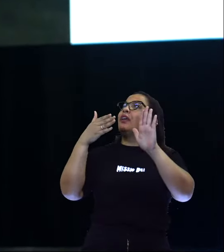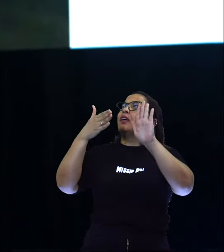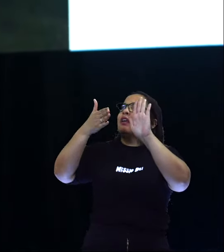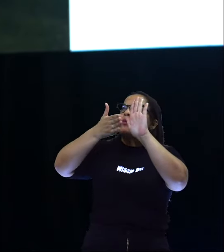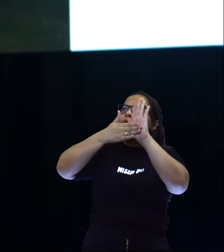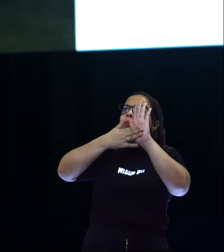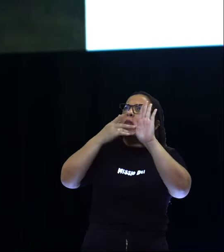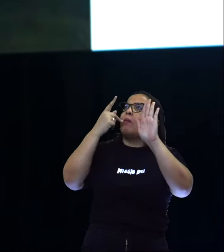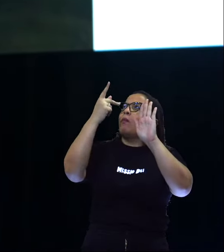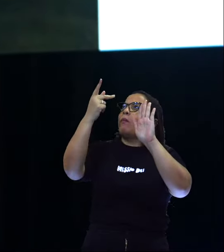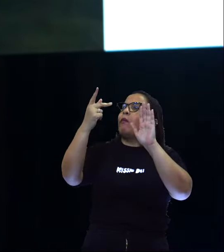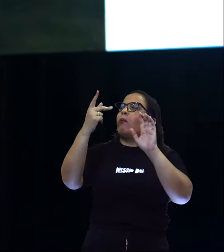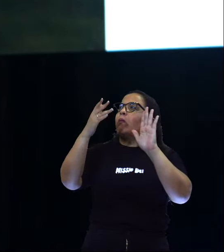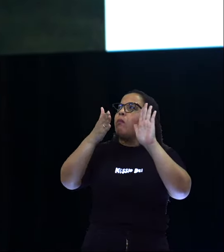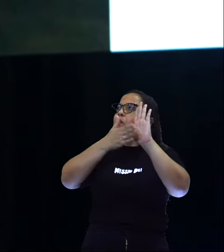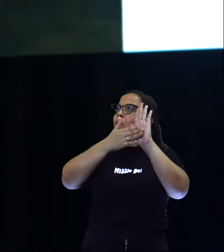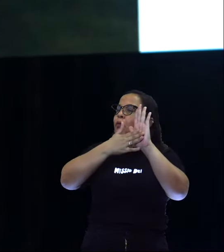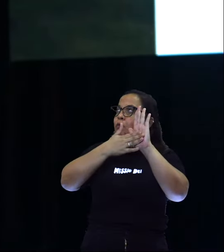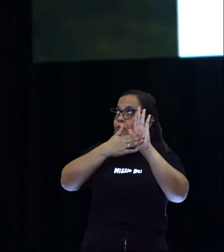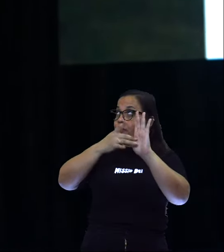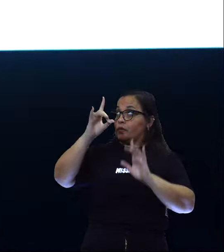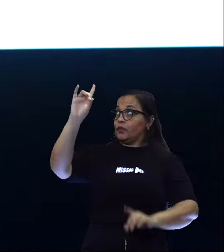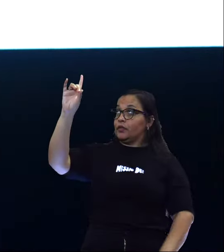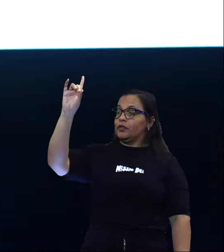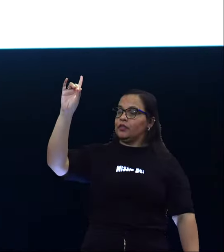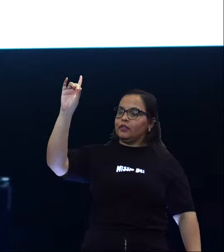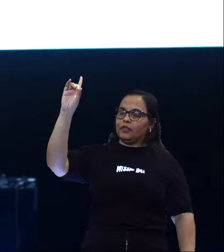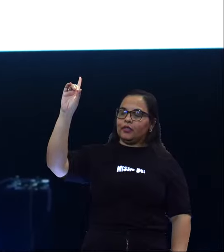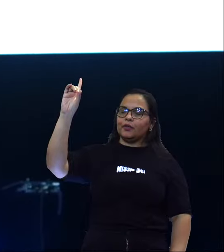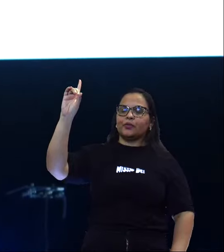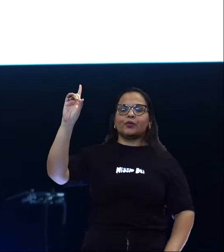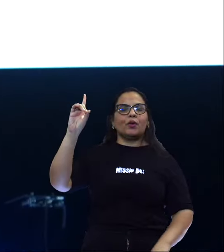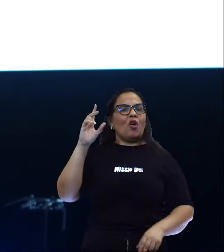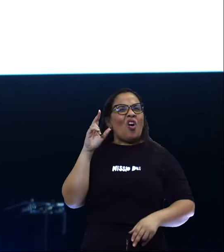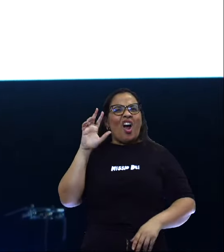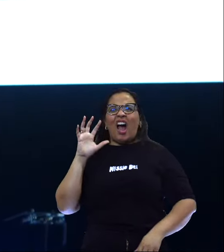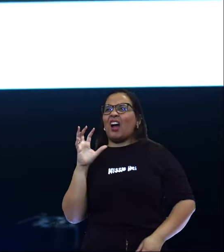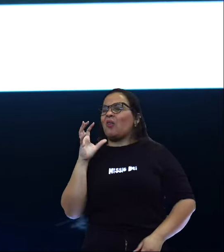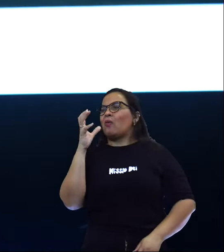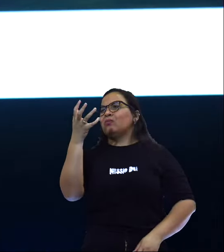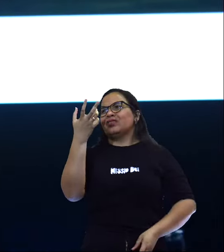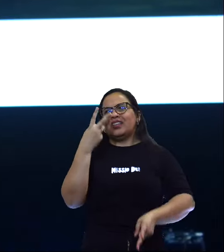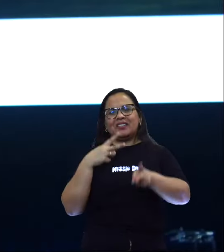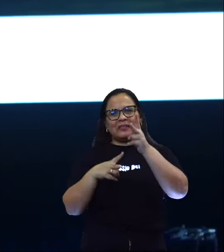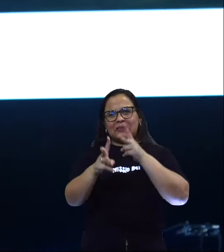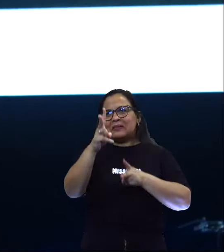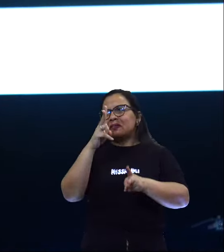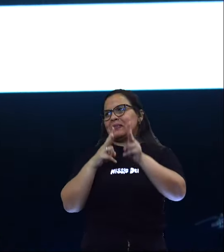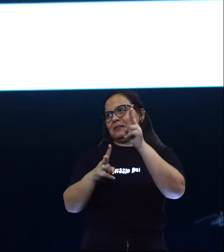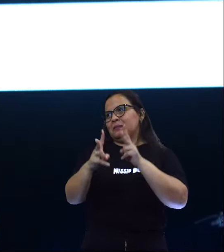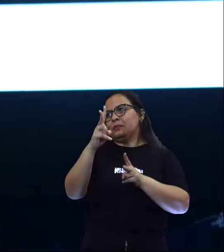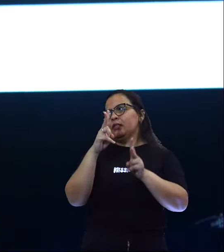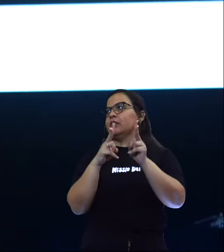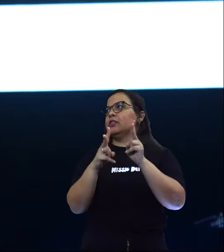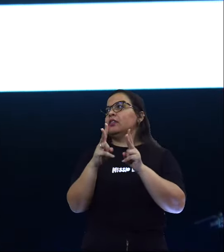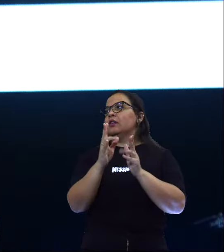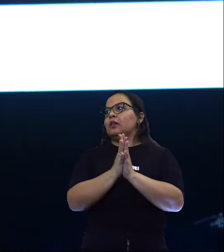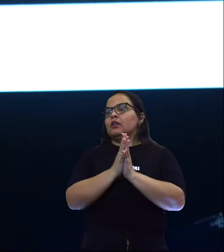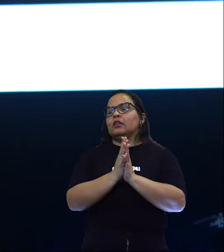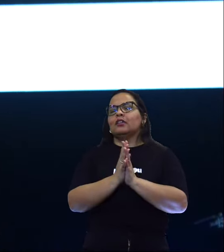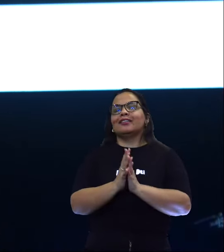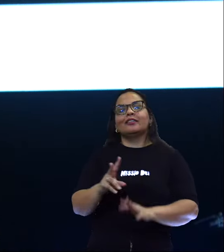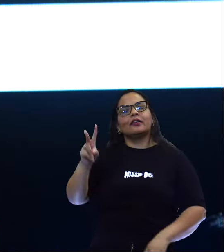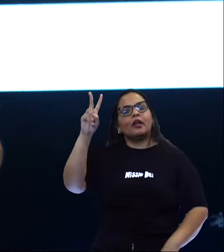judaico. Existe uma festa chamada de Sukkot, ou a festa das cabanas, dos tabernáculos, onde o